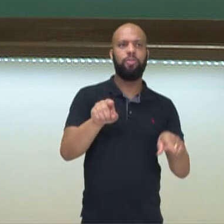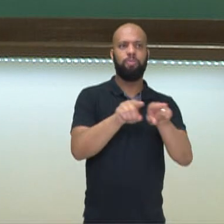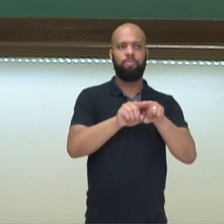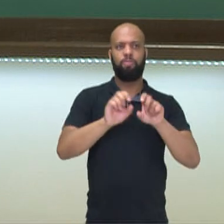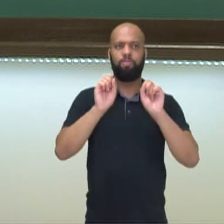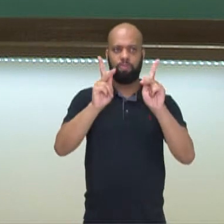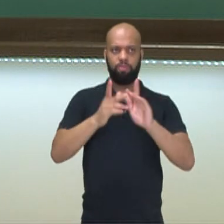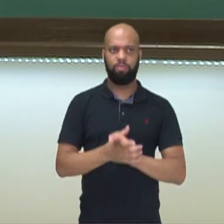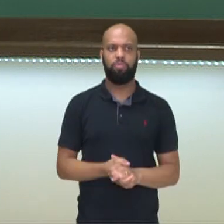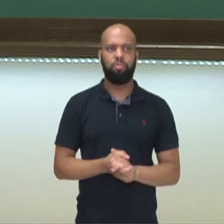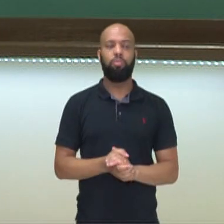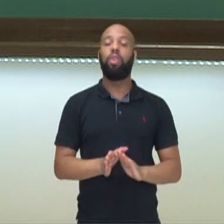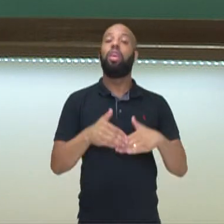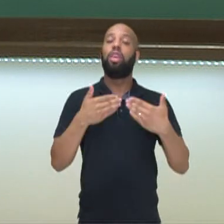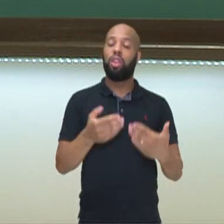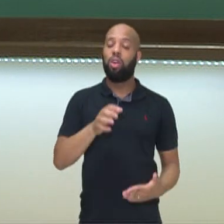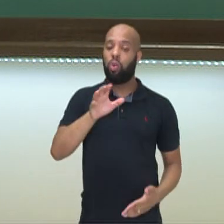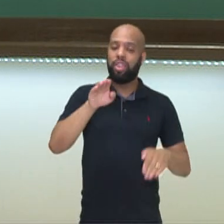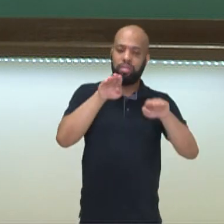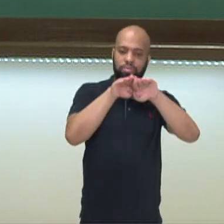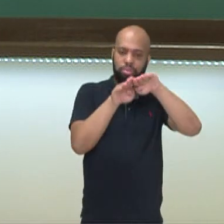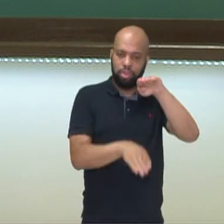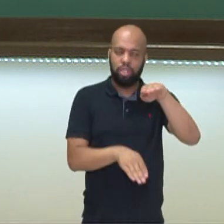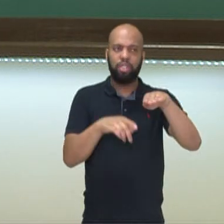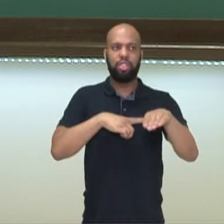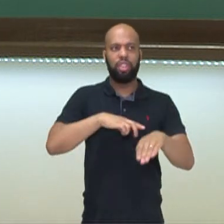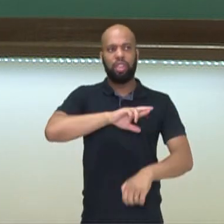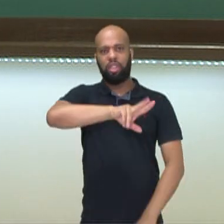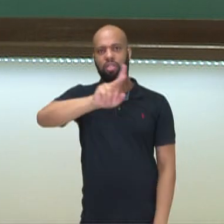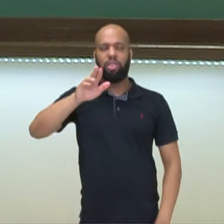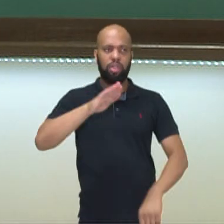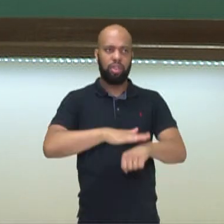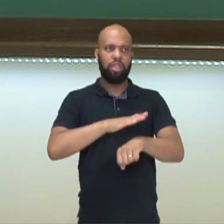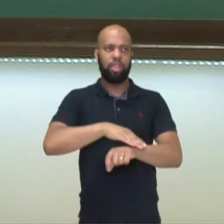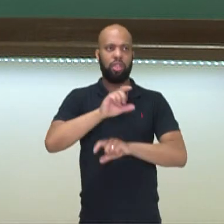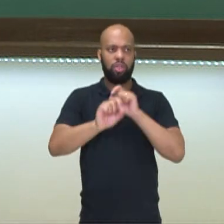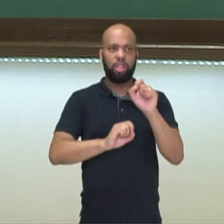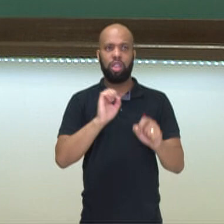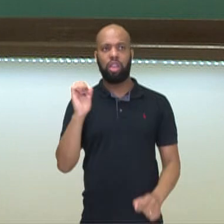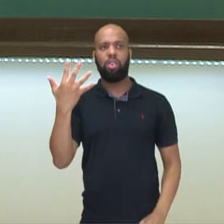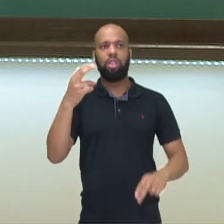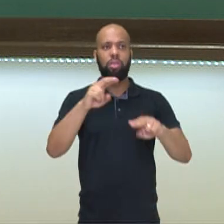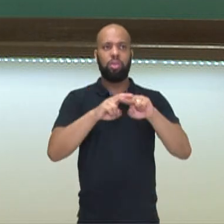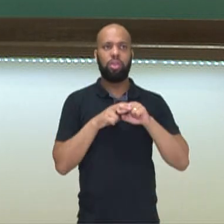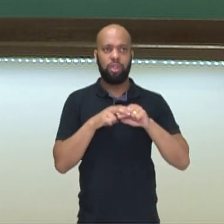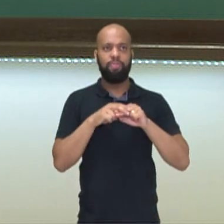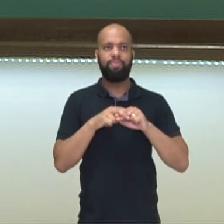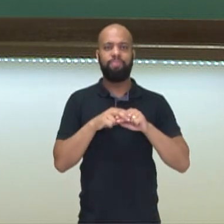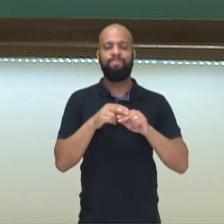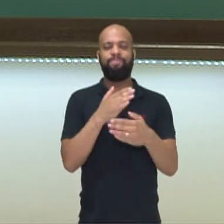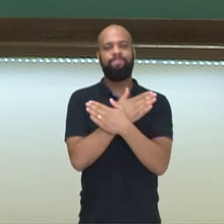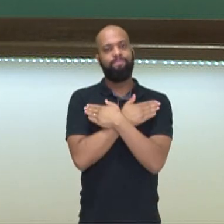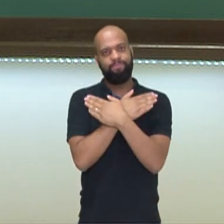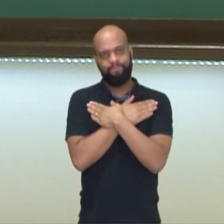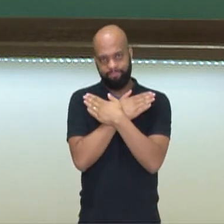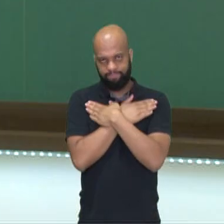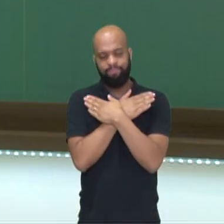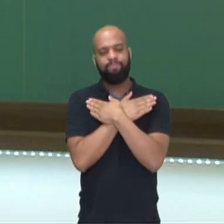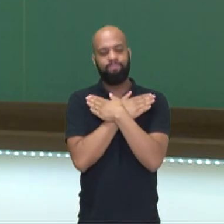isso. Essa desigualdade, gente, muitas vezes ela é ocasionada pelo